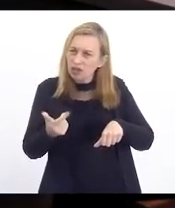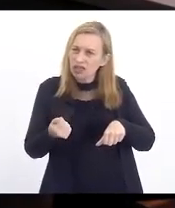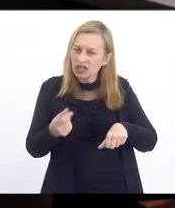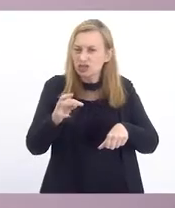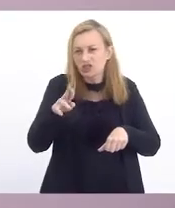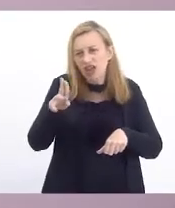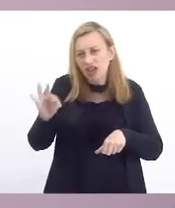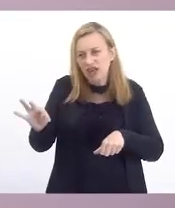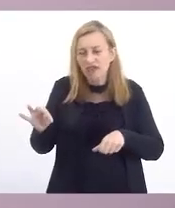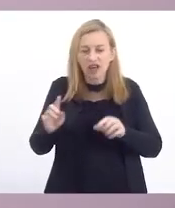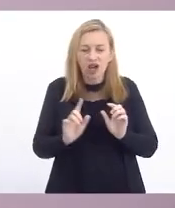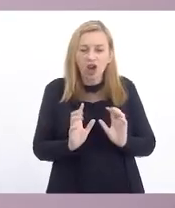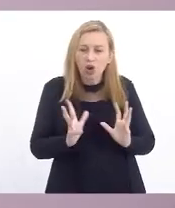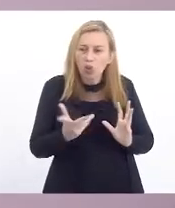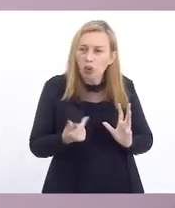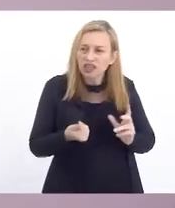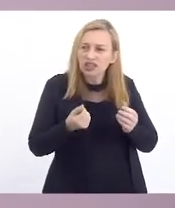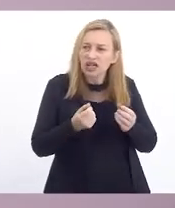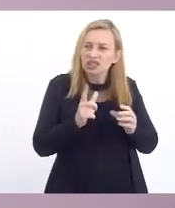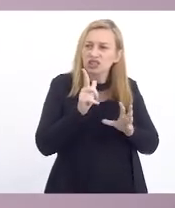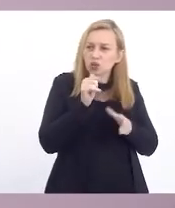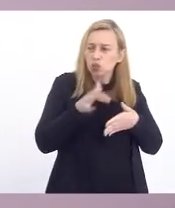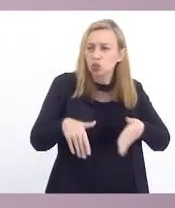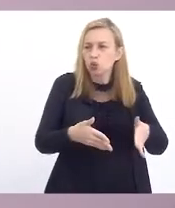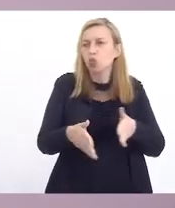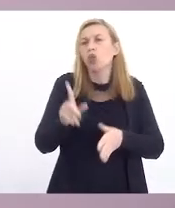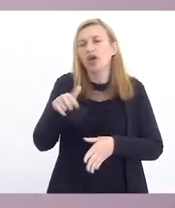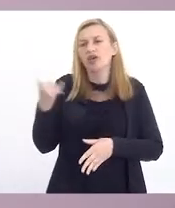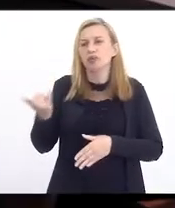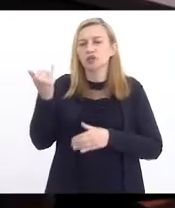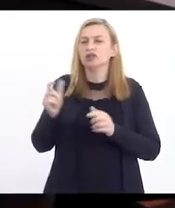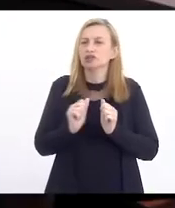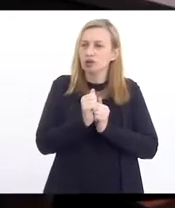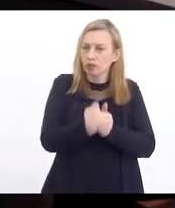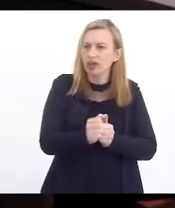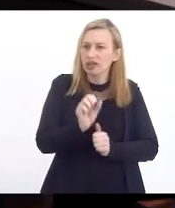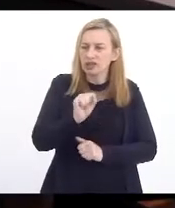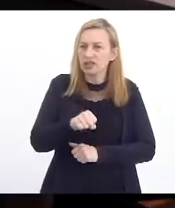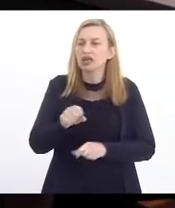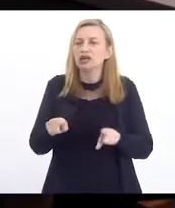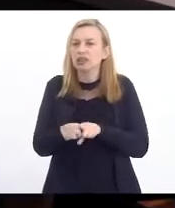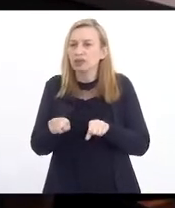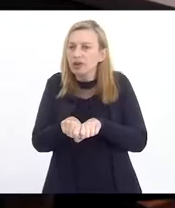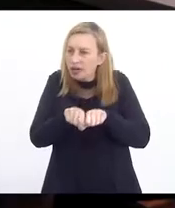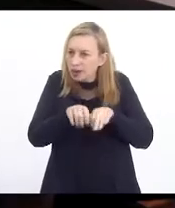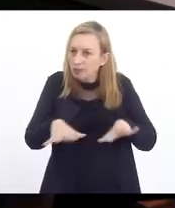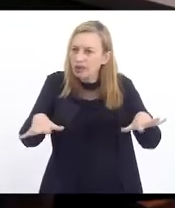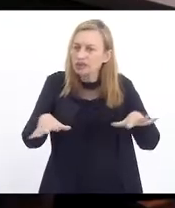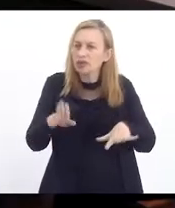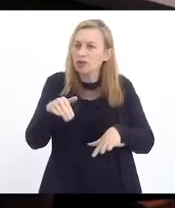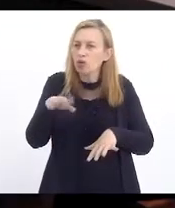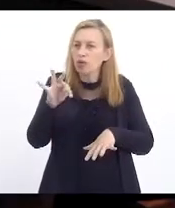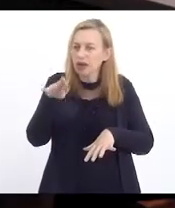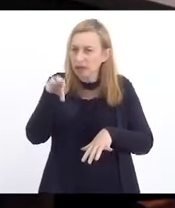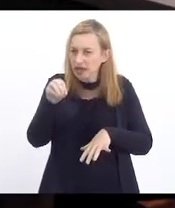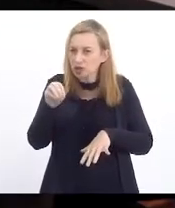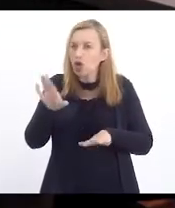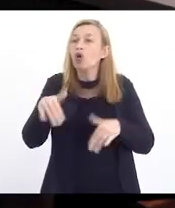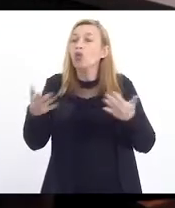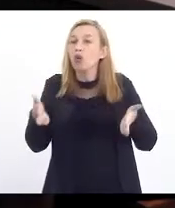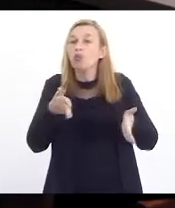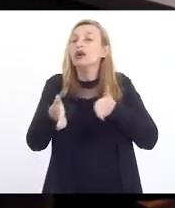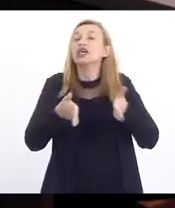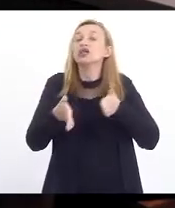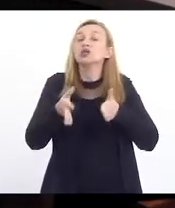melhoria da qualidade do rio. Acho que esse é um dado importante que a gente precisa acompanhar. Tem, por exemplo, a ampliação do bombeamento. Né, qual é o prazo que isso